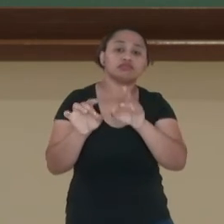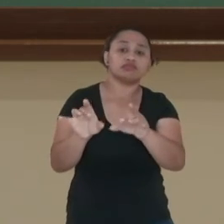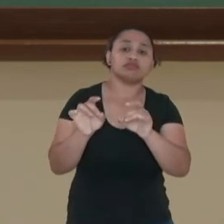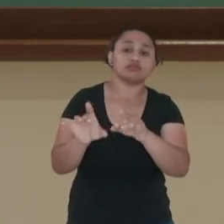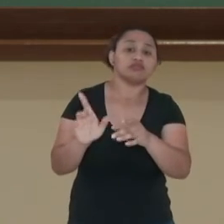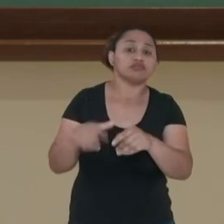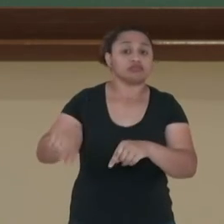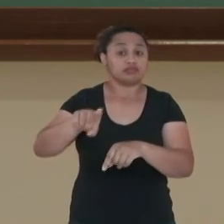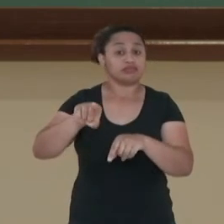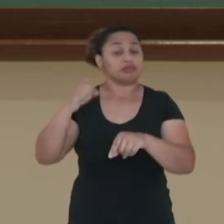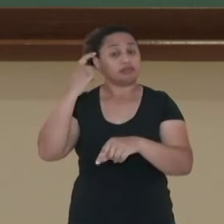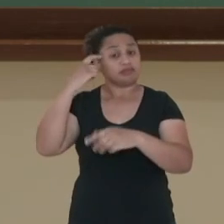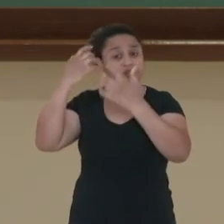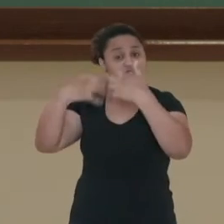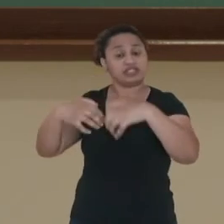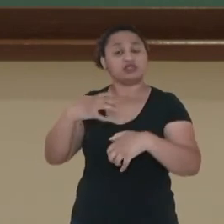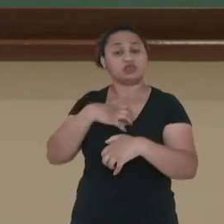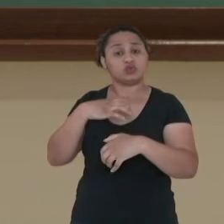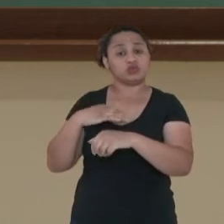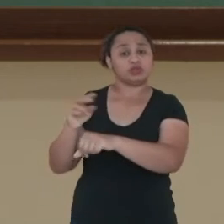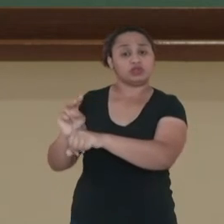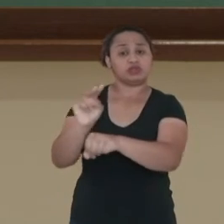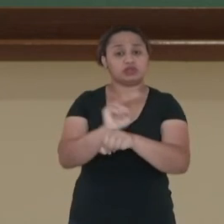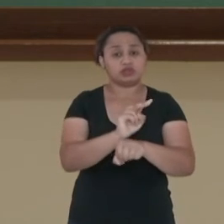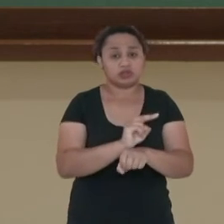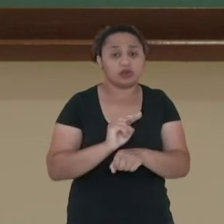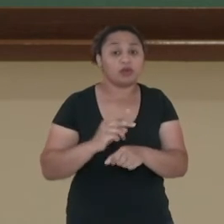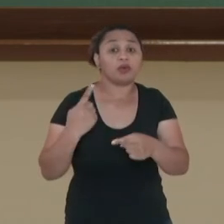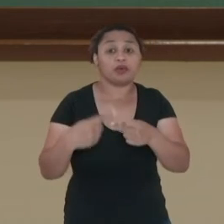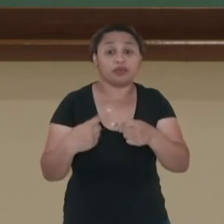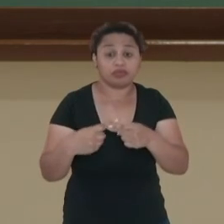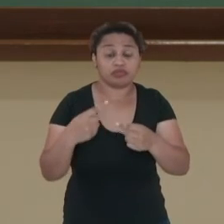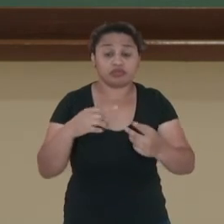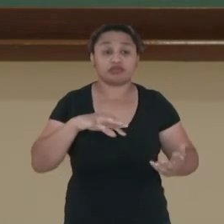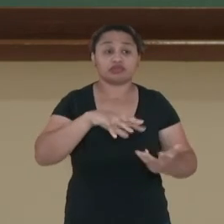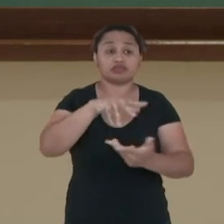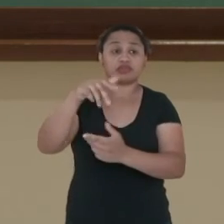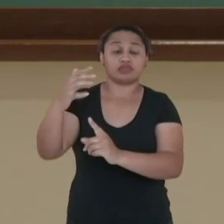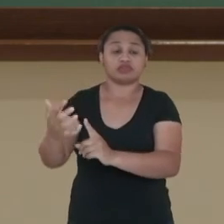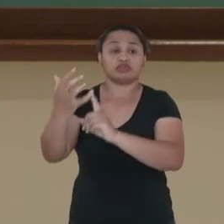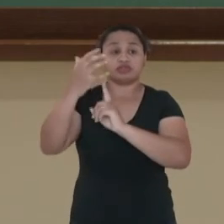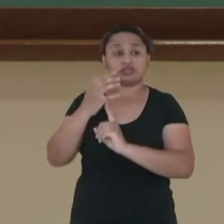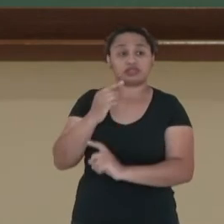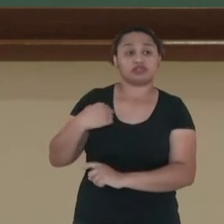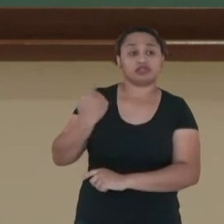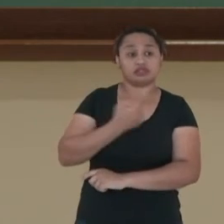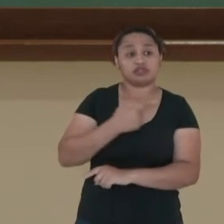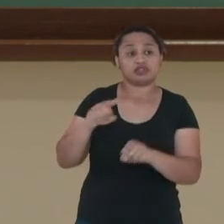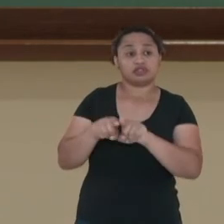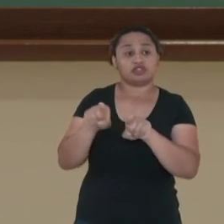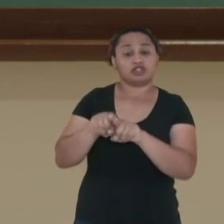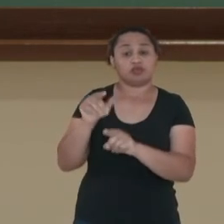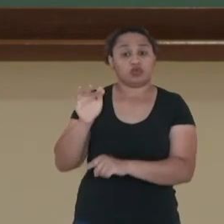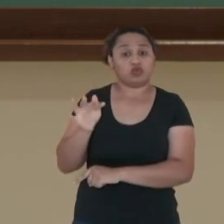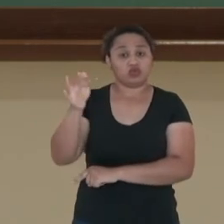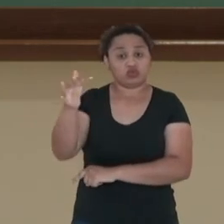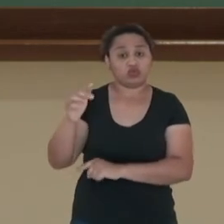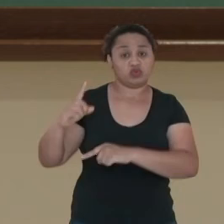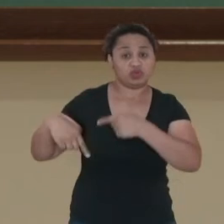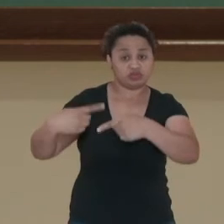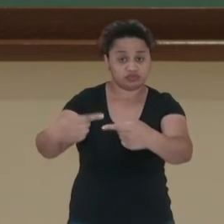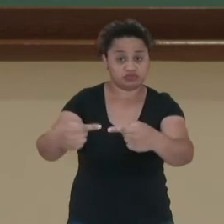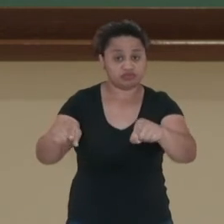maneira sustentável, tá? Por quê? Porque o planeta impacta para nós e nas futuras gerações também,